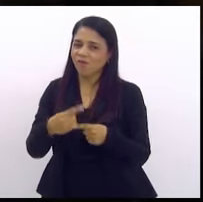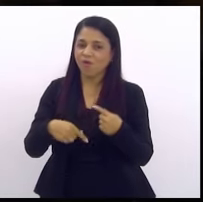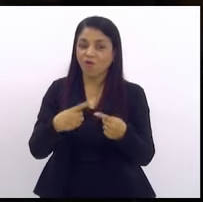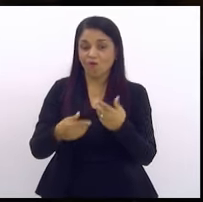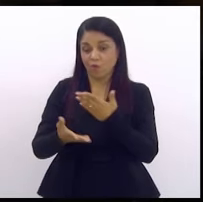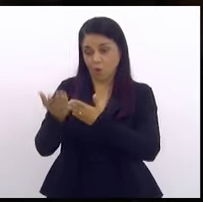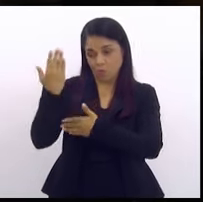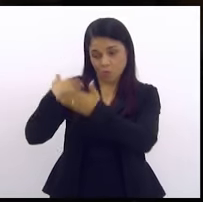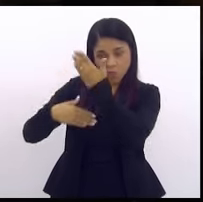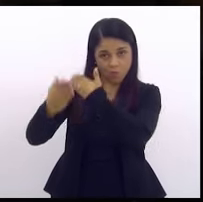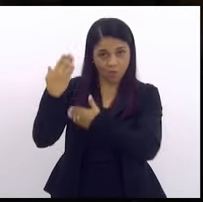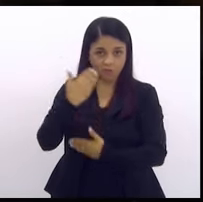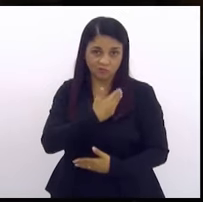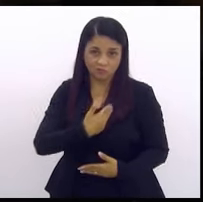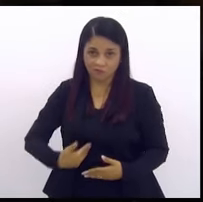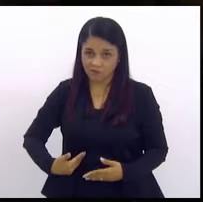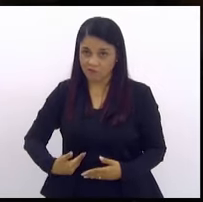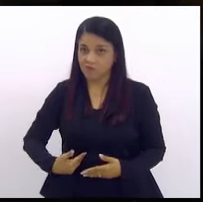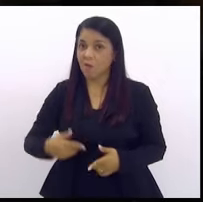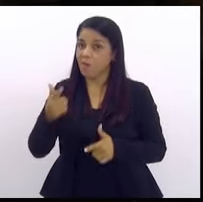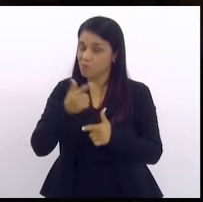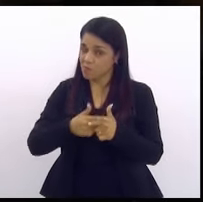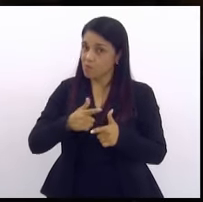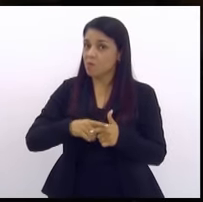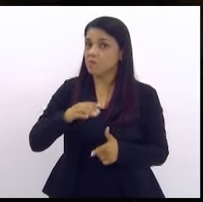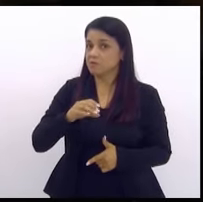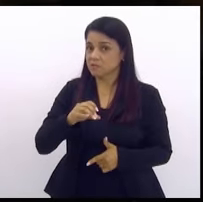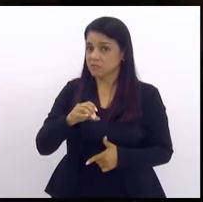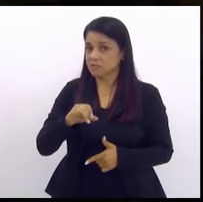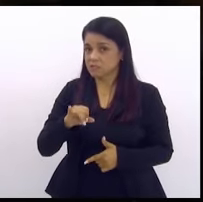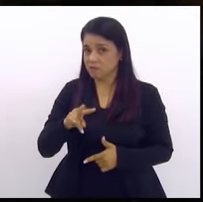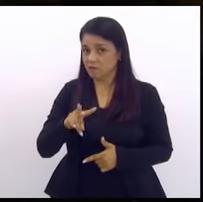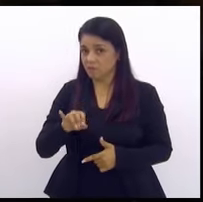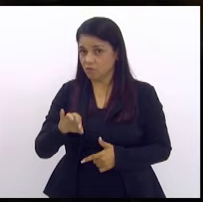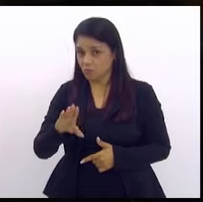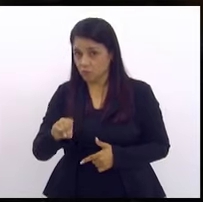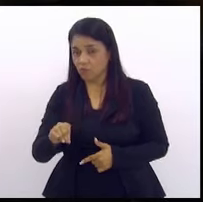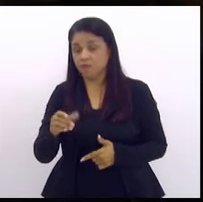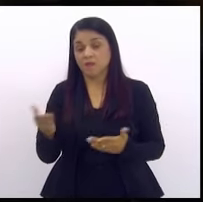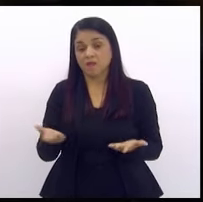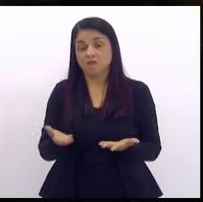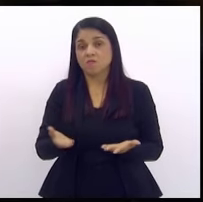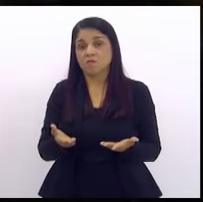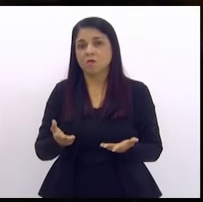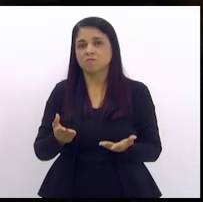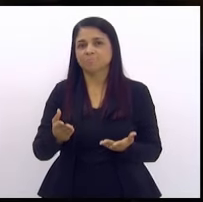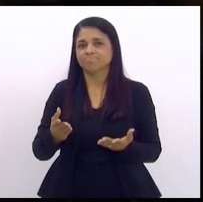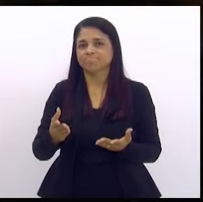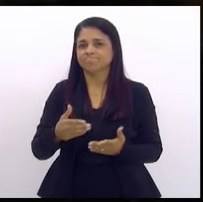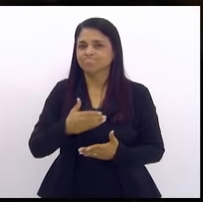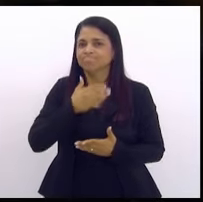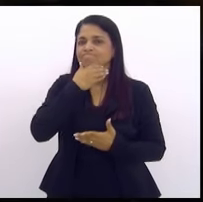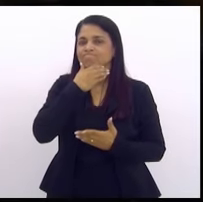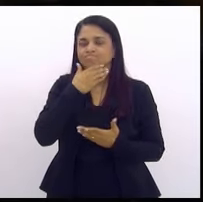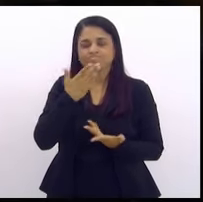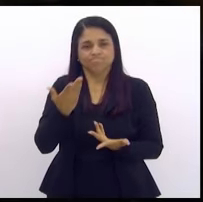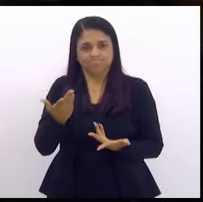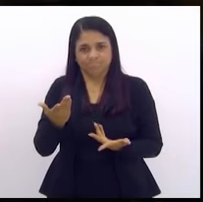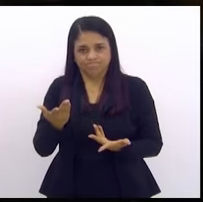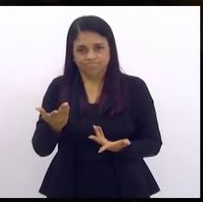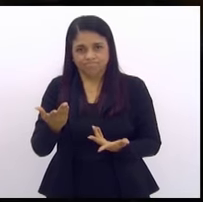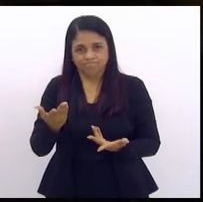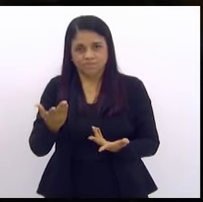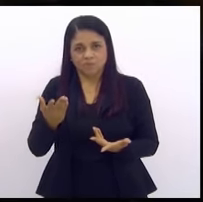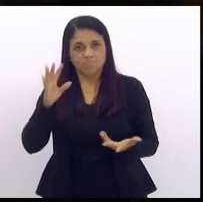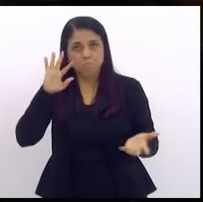esse, não. Então, é um problema cíclico. E aí, agora a gente chega com essa possibilidade de uma tragédia a qualquer momento. Então, população